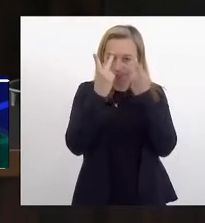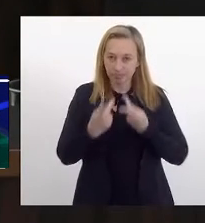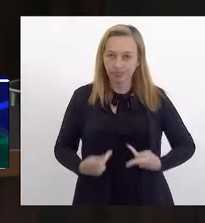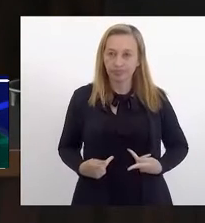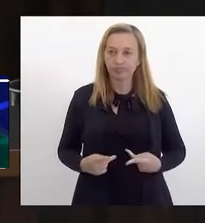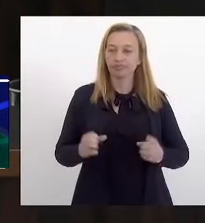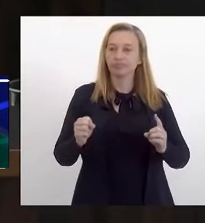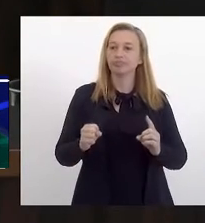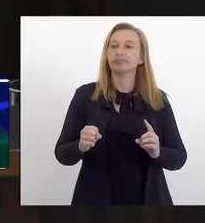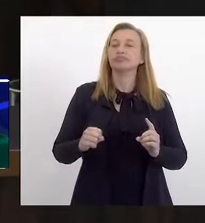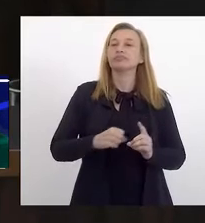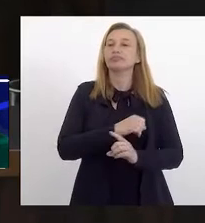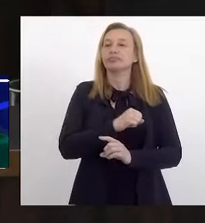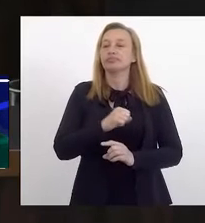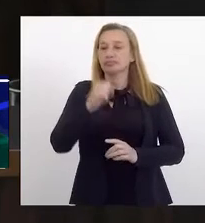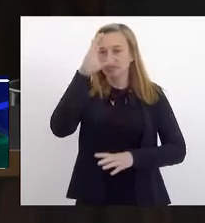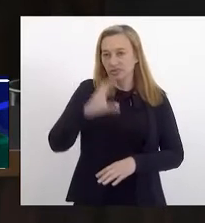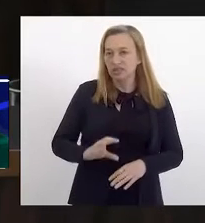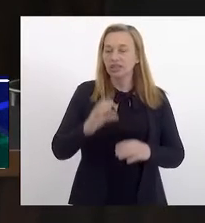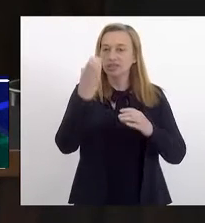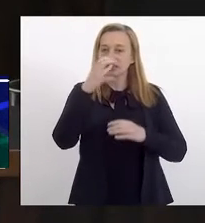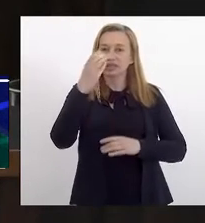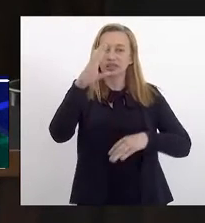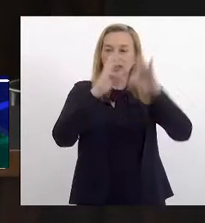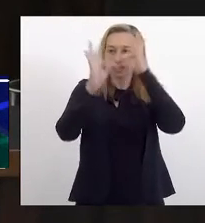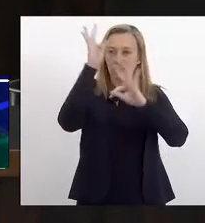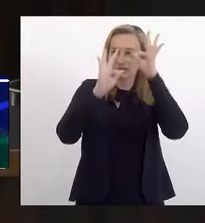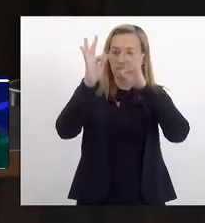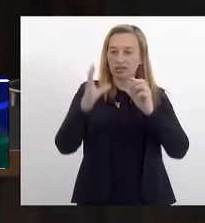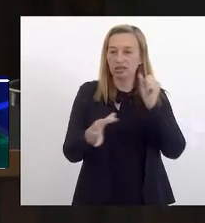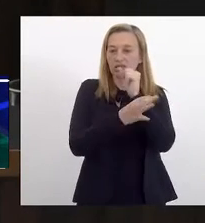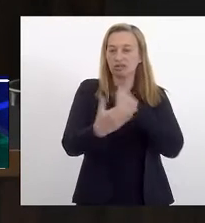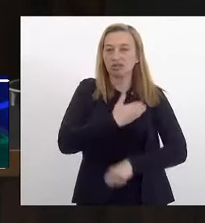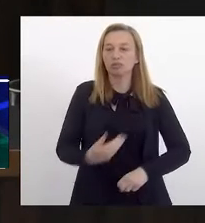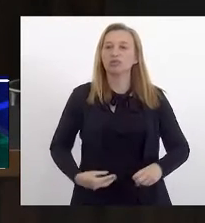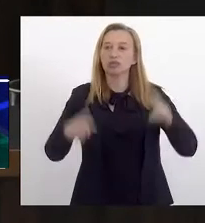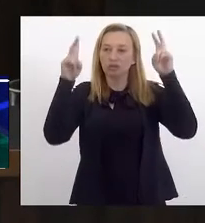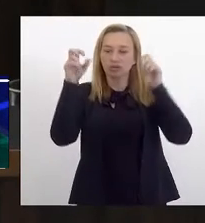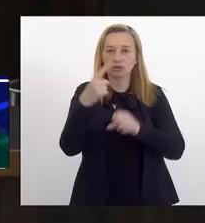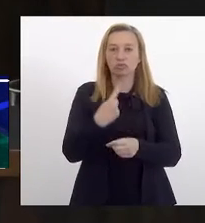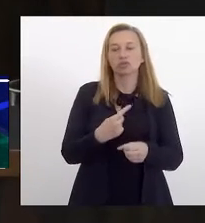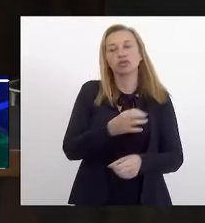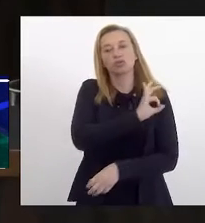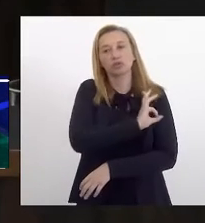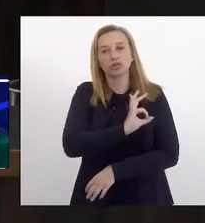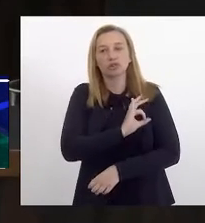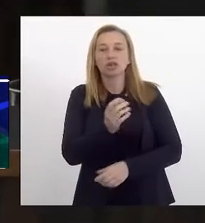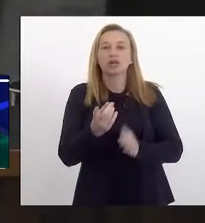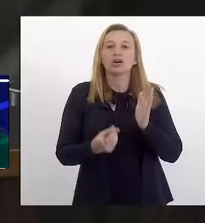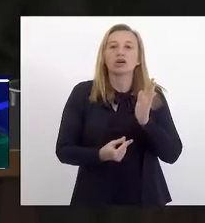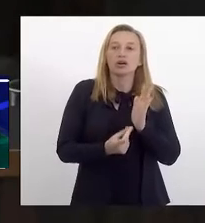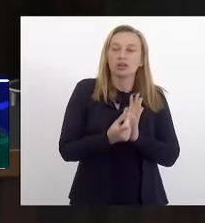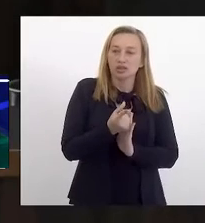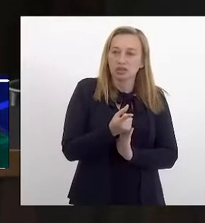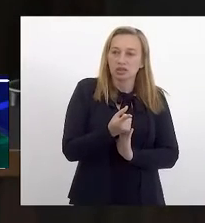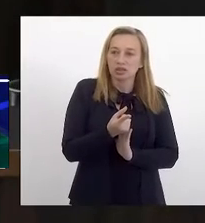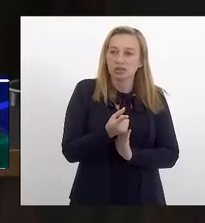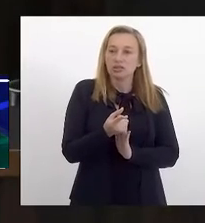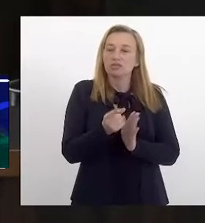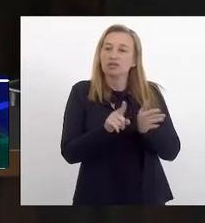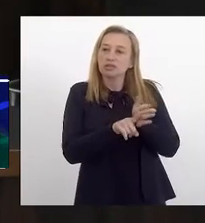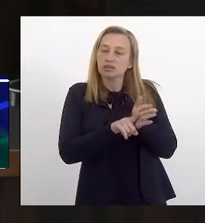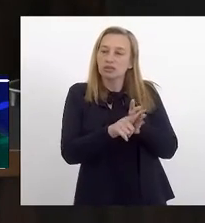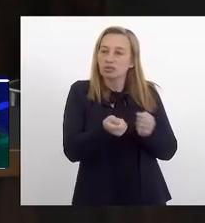cidadania, de ciência e tecnologia, segurança pública e assuntos de polícia, de orçamento,